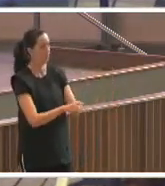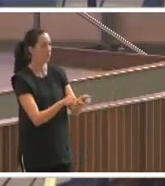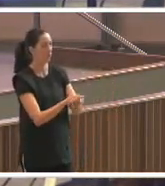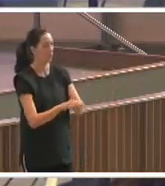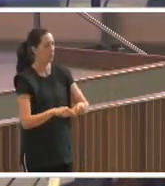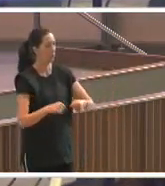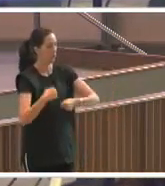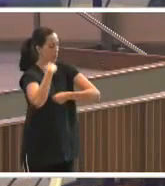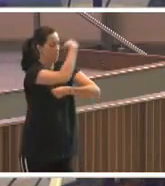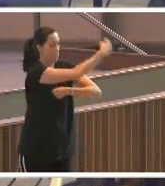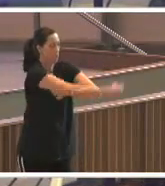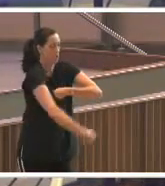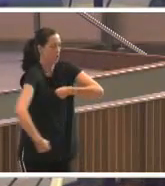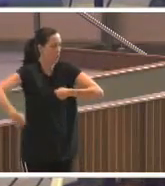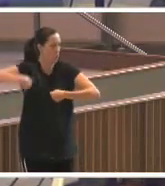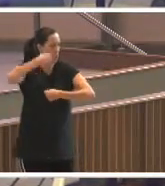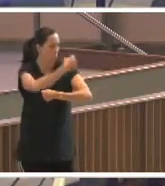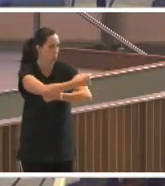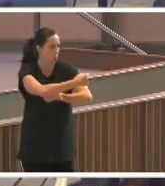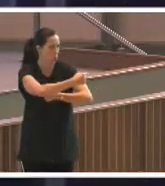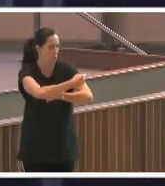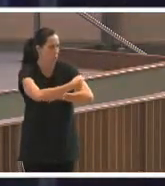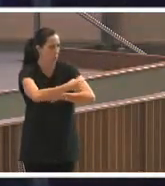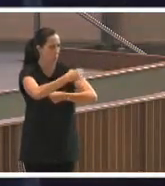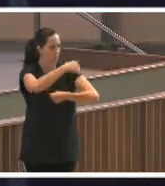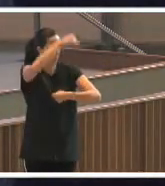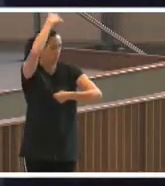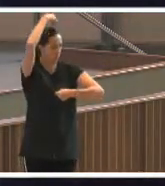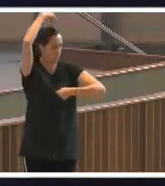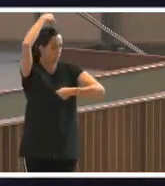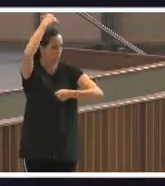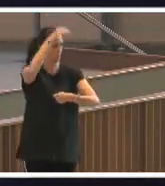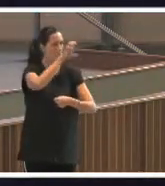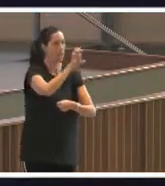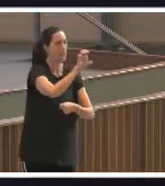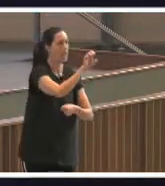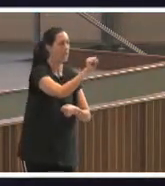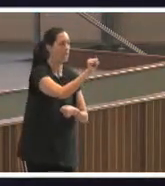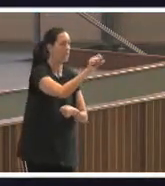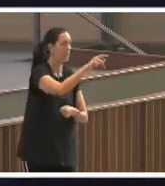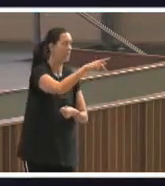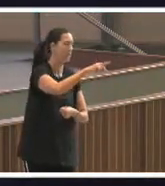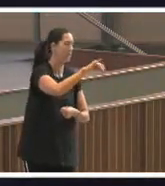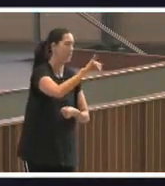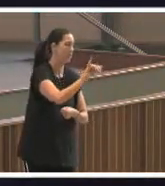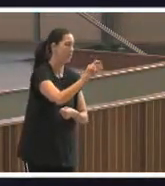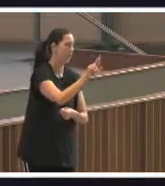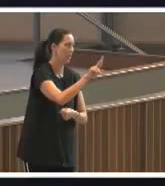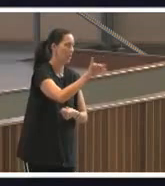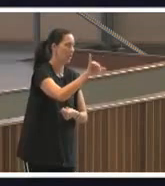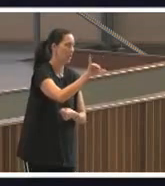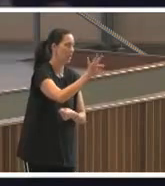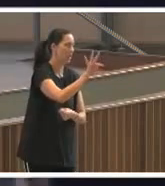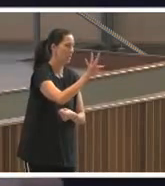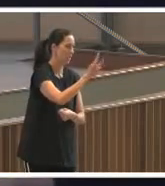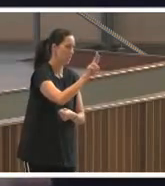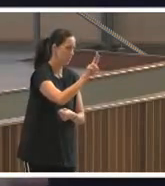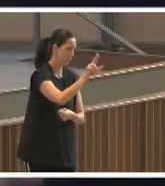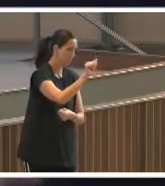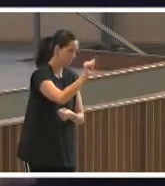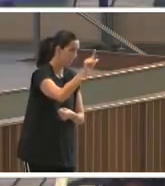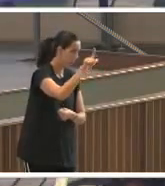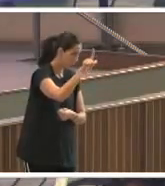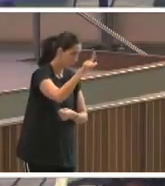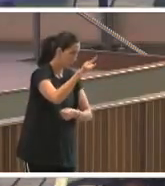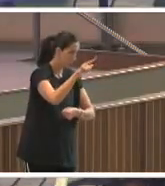eu aprendi há muitos anos atrás que eu precisava ter pessoas que orassem por mim e a quem eu prestasse